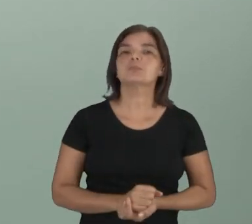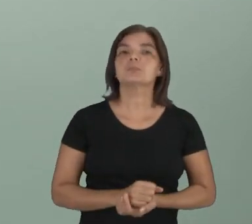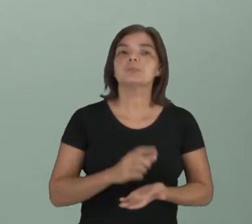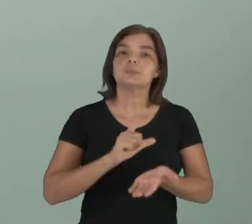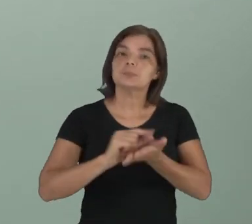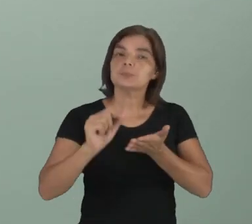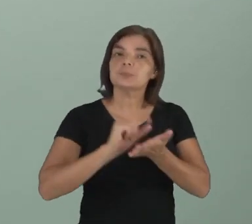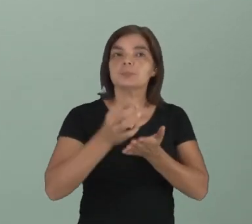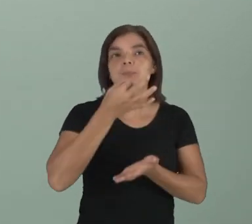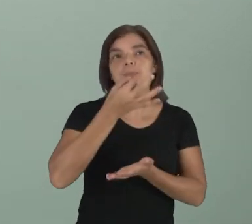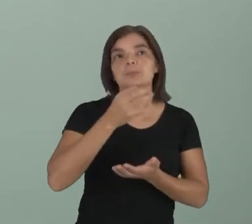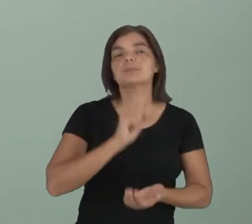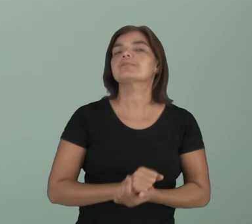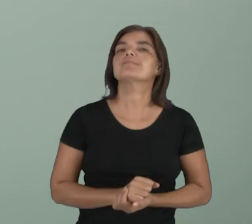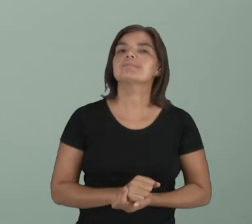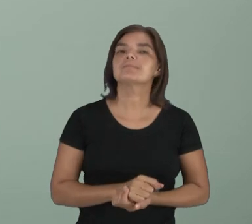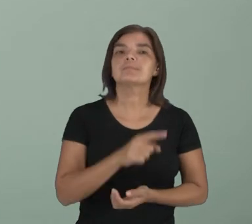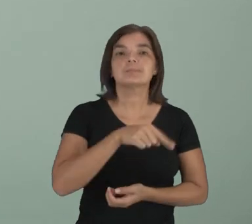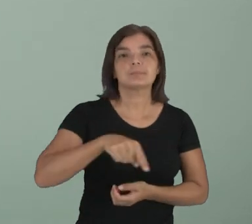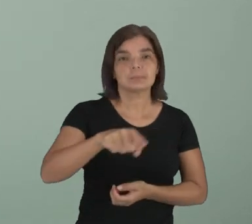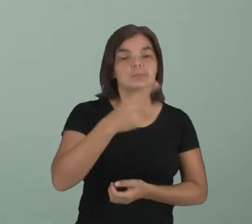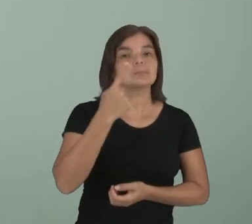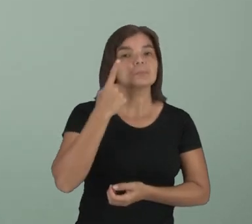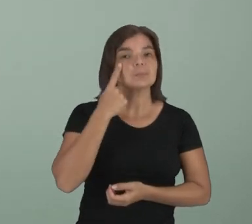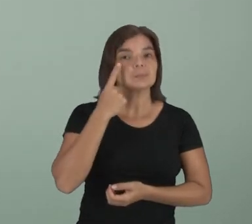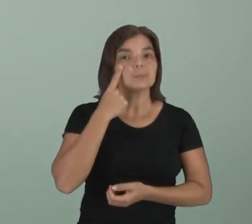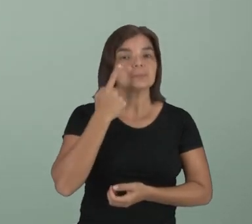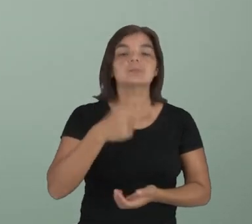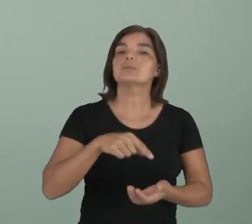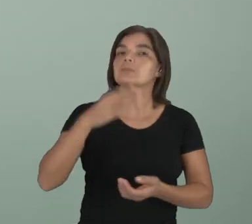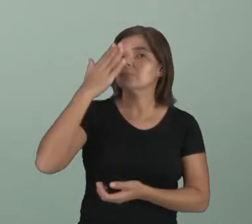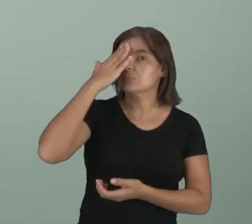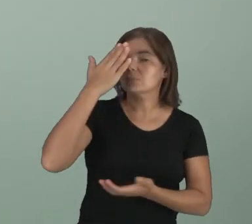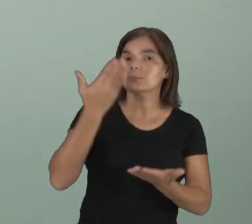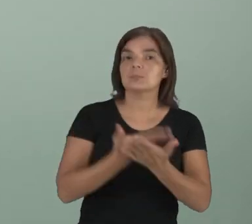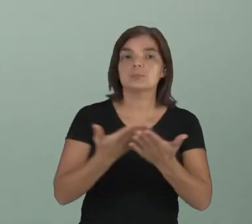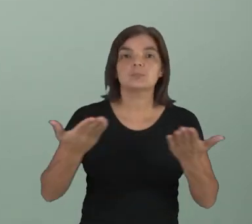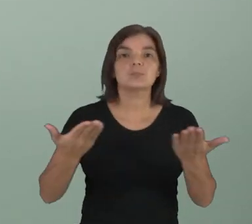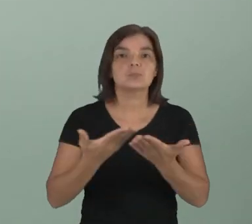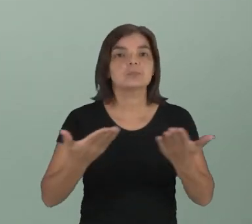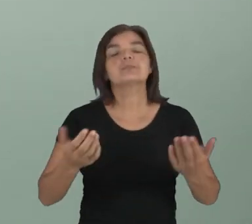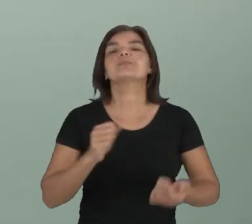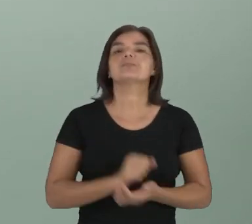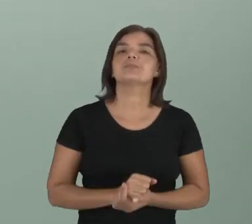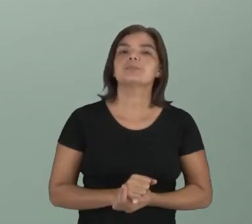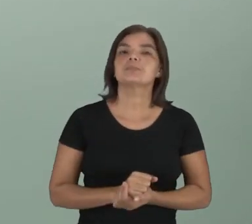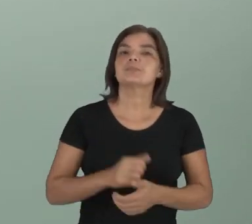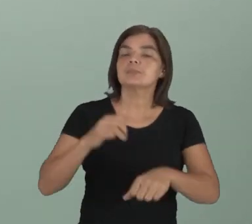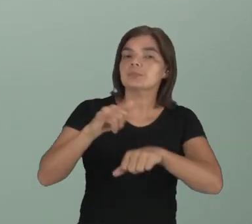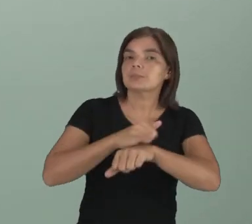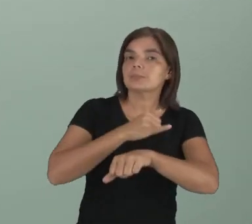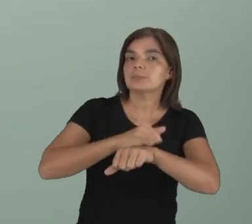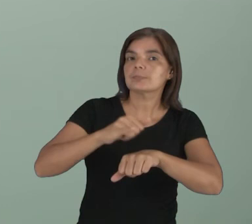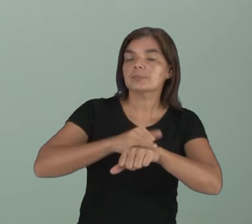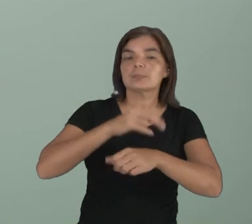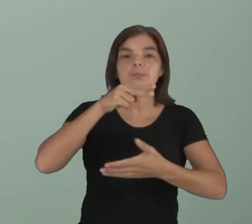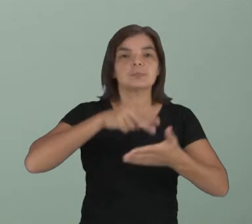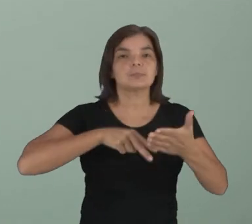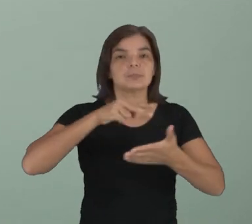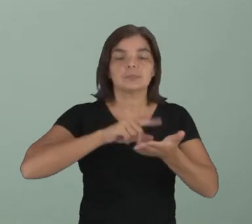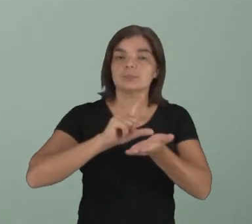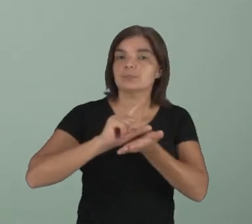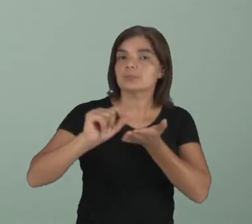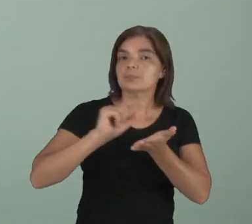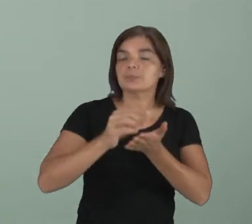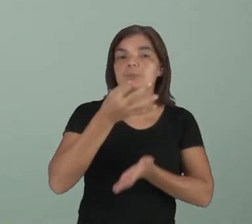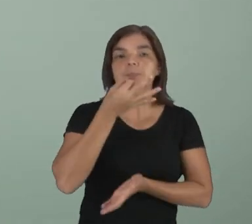um artigo de opinião. Espero que vocês tenham entendido a aula de hoje sobre as estratégias de leitura de um